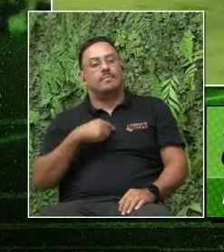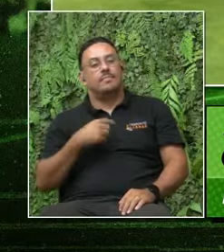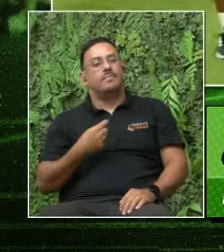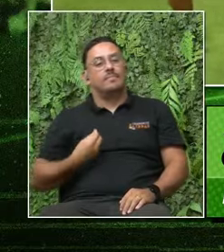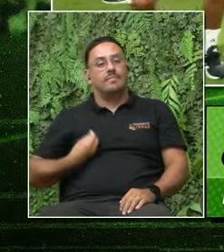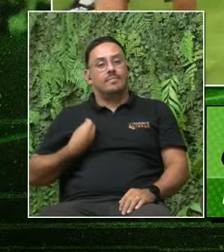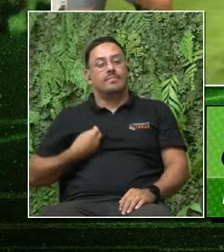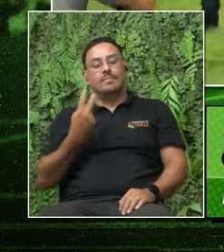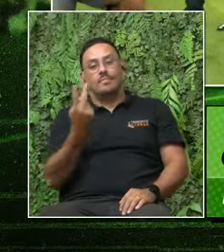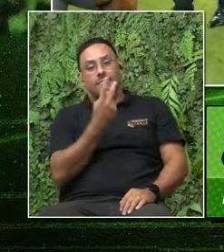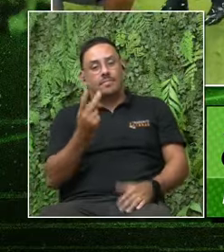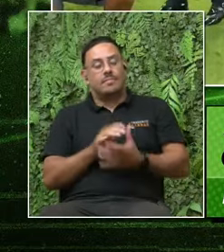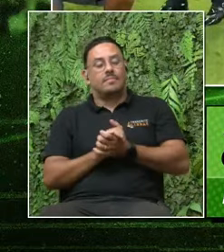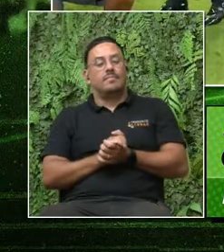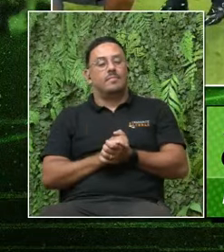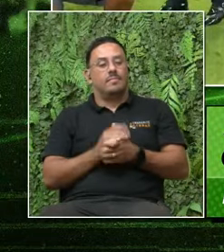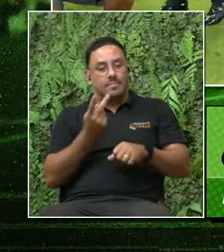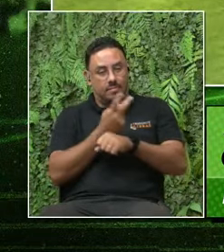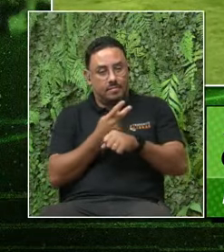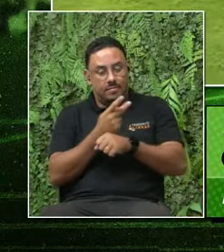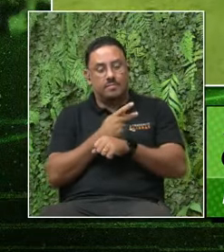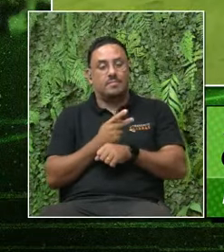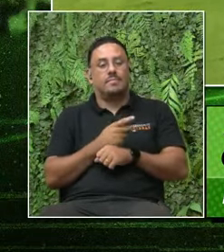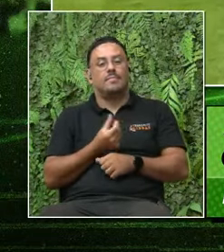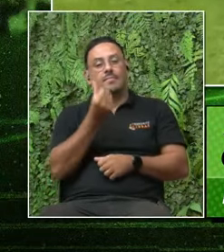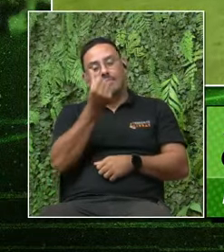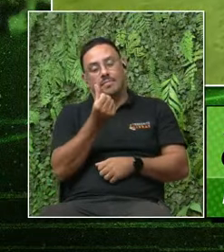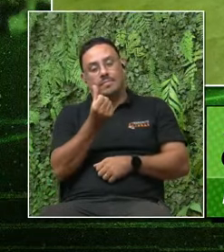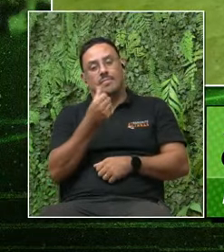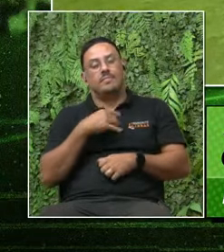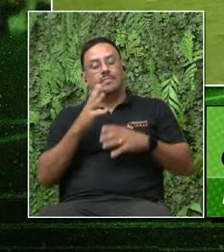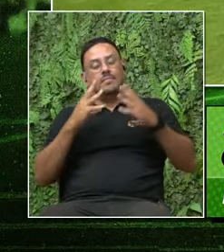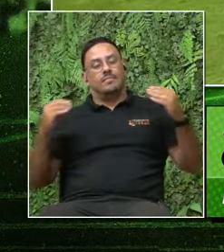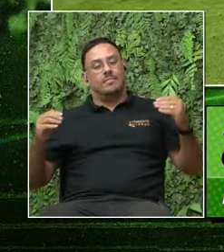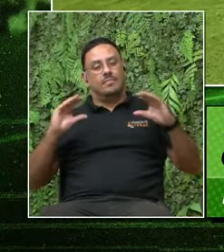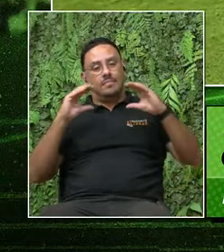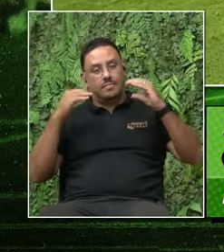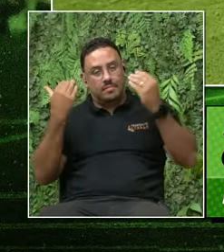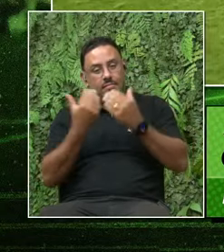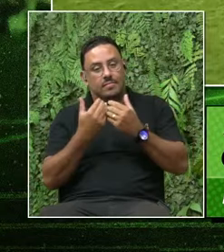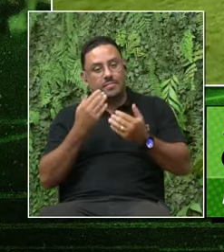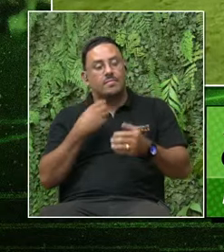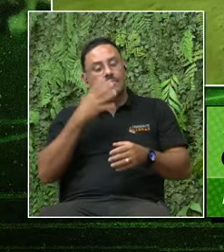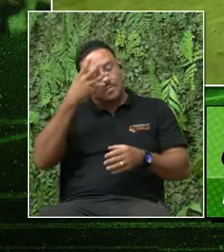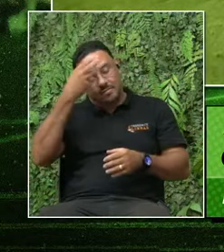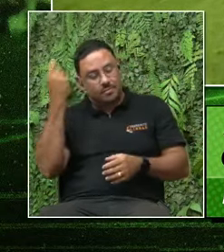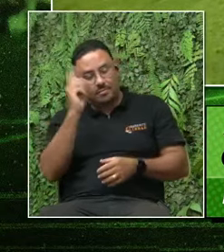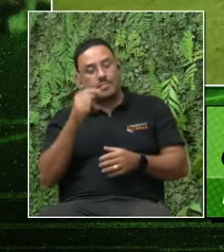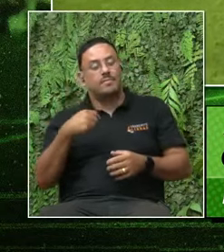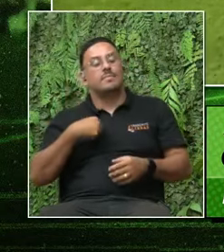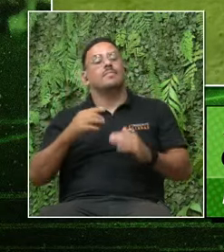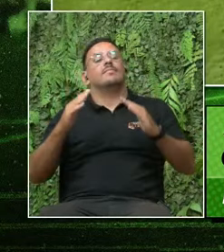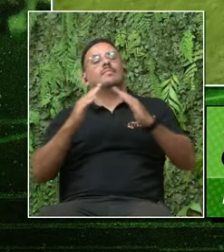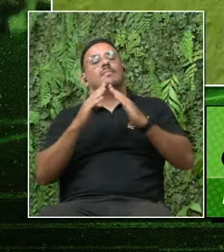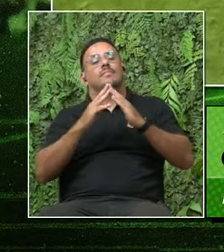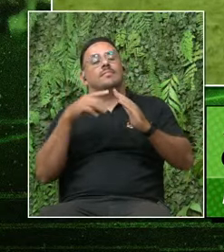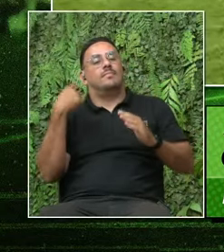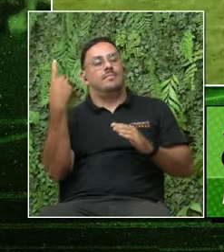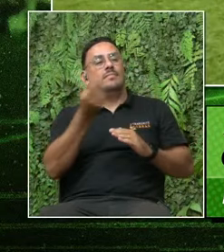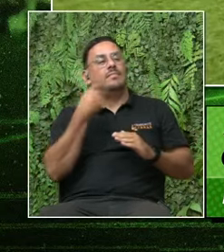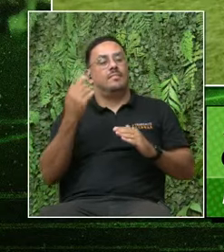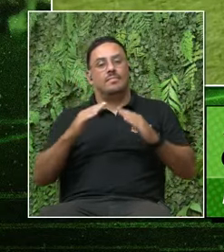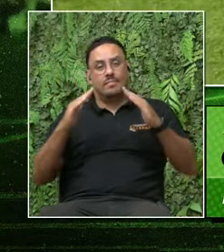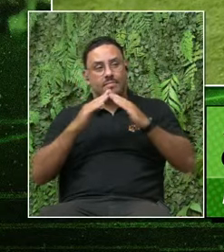nos dois penta e vai em busca do ex agora né bomba tranquilo velho aqui olha aqui que esse Mineirão aqui jamais vou esquecer isso aqui é a minha casa a nossa casa